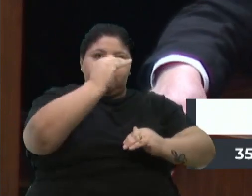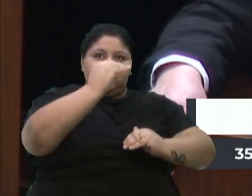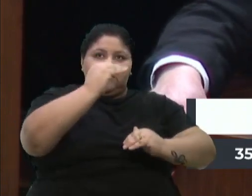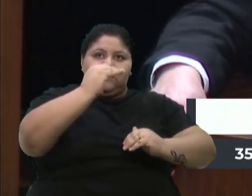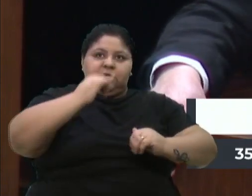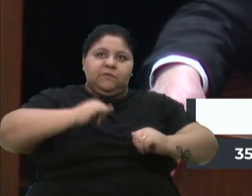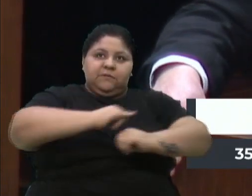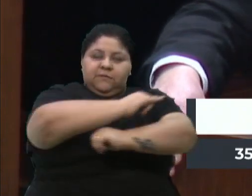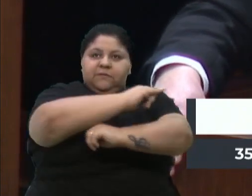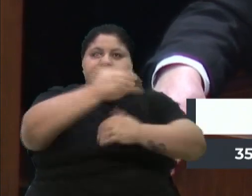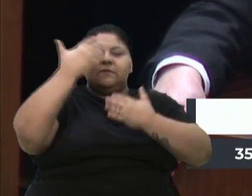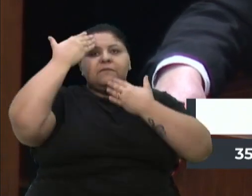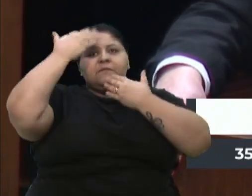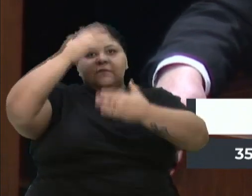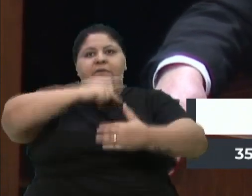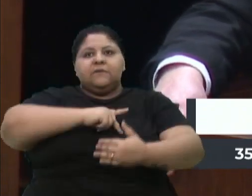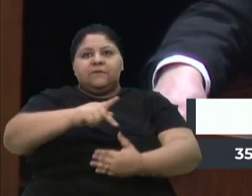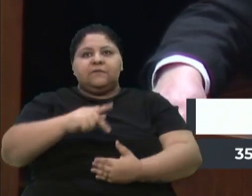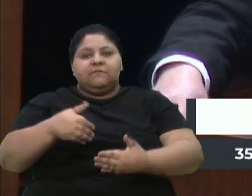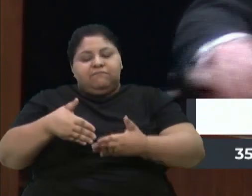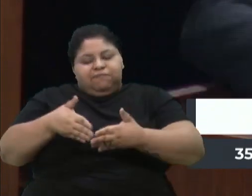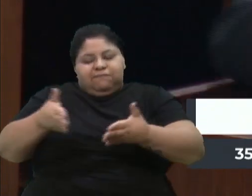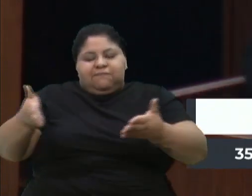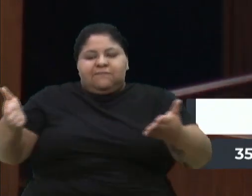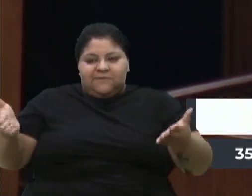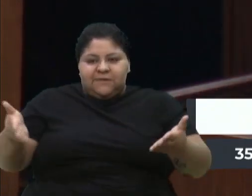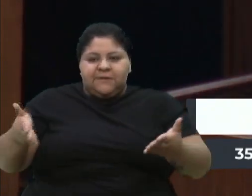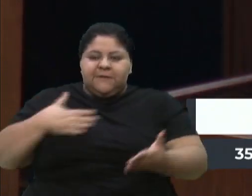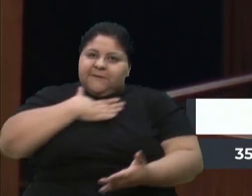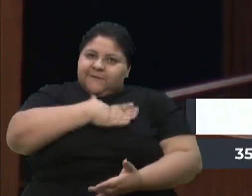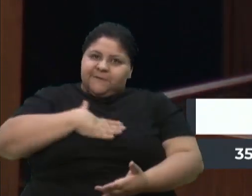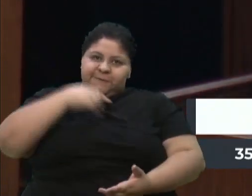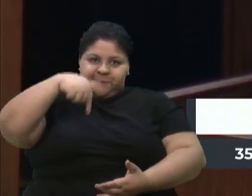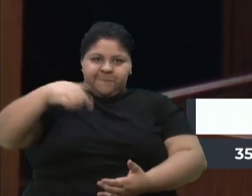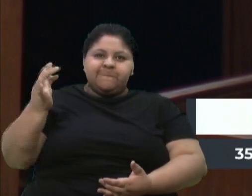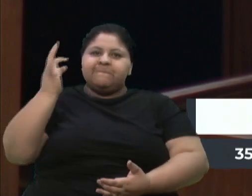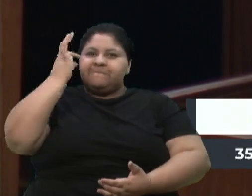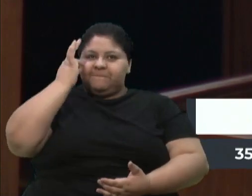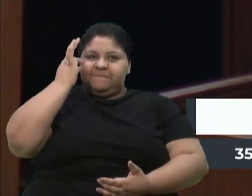Muito obrigado, presidente, sempre à disposição, e foi um prazer estar aqui